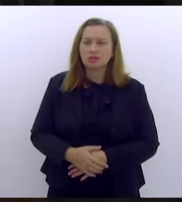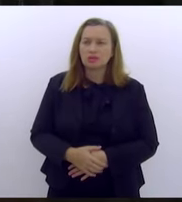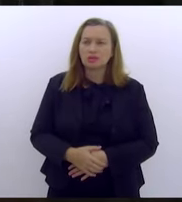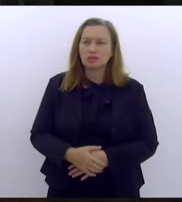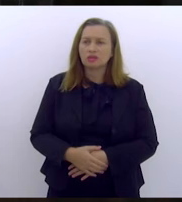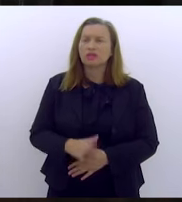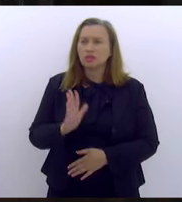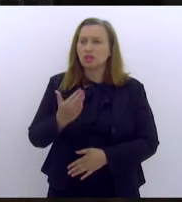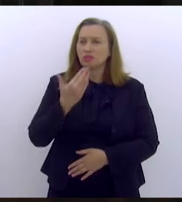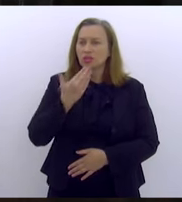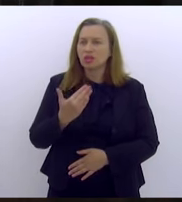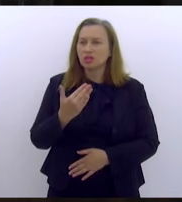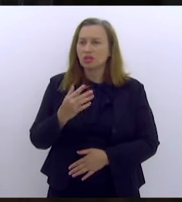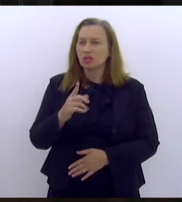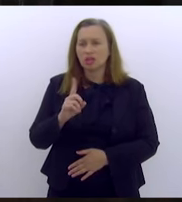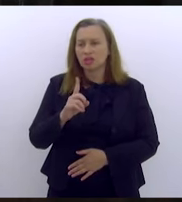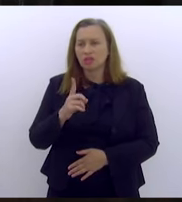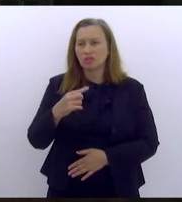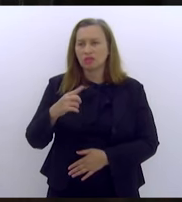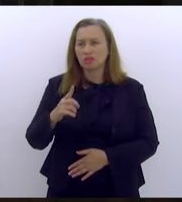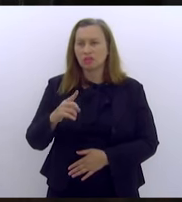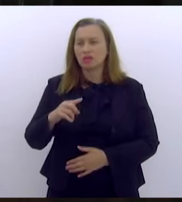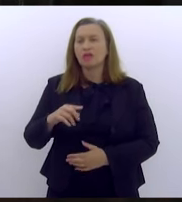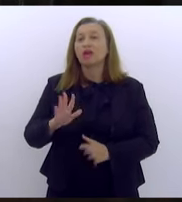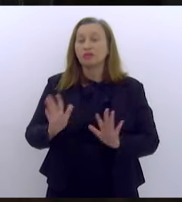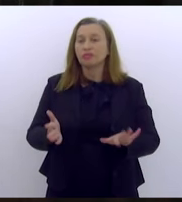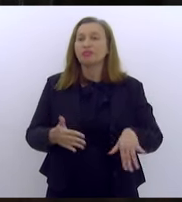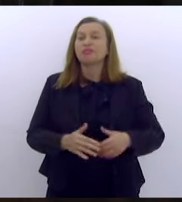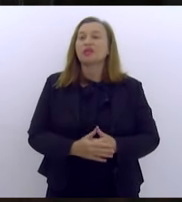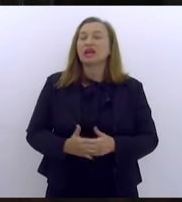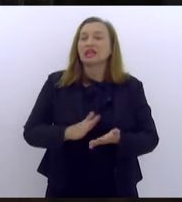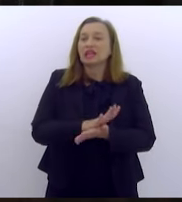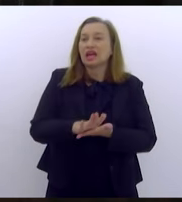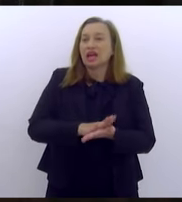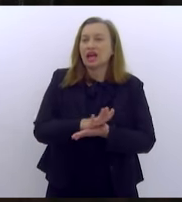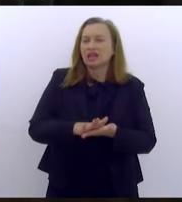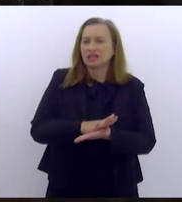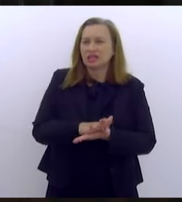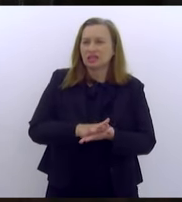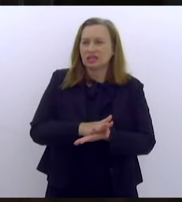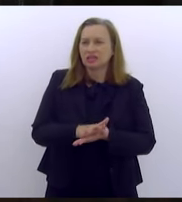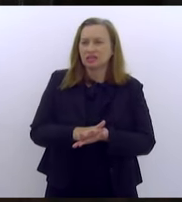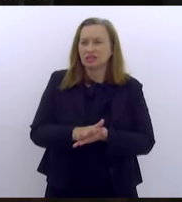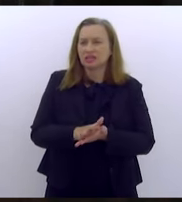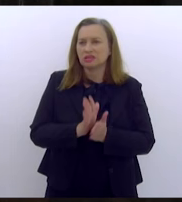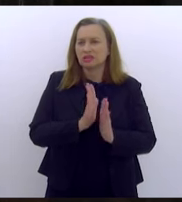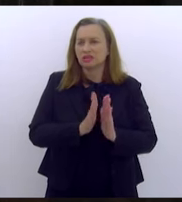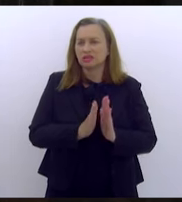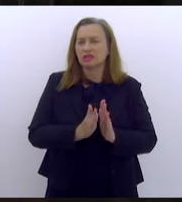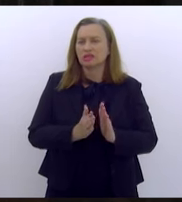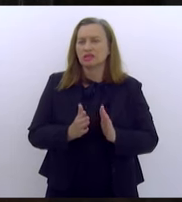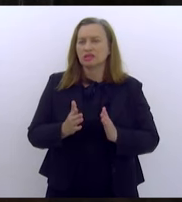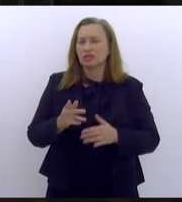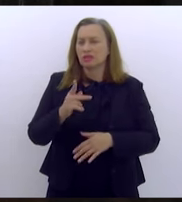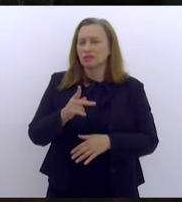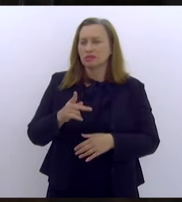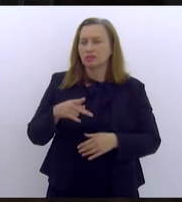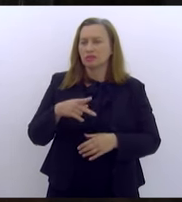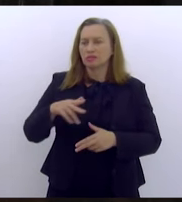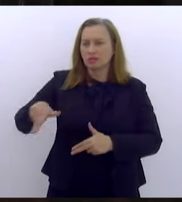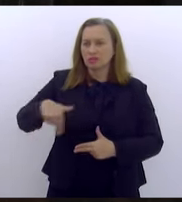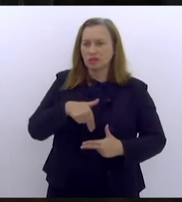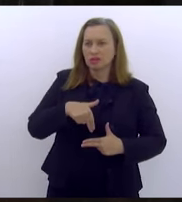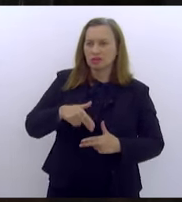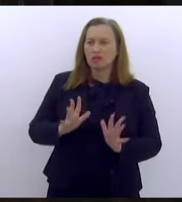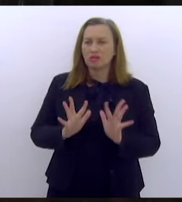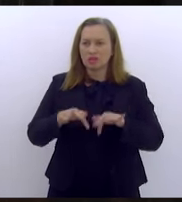já pediu, já que não vai... Valeu, obrigado. Não havendo mais orador, entre o inscrito, declaro